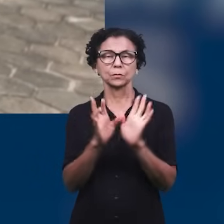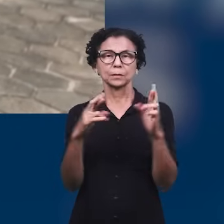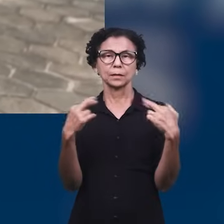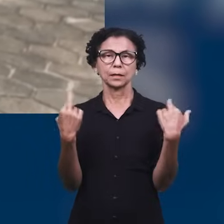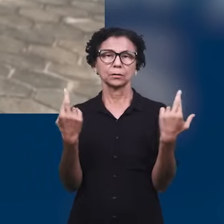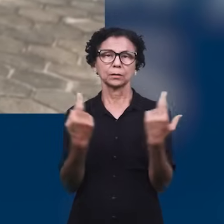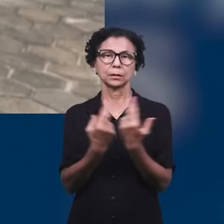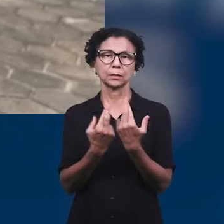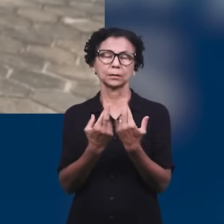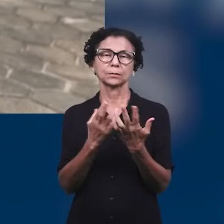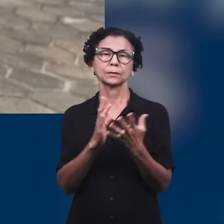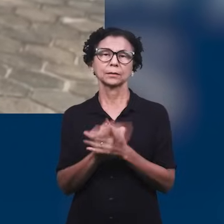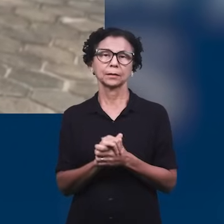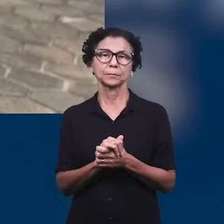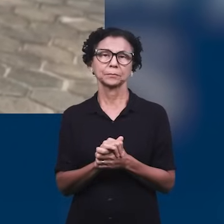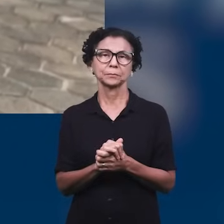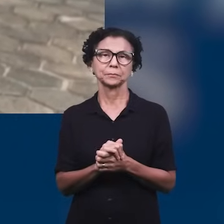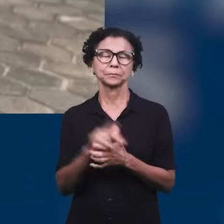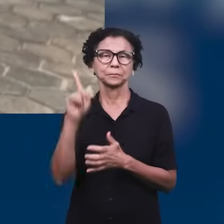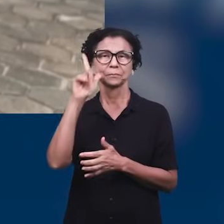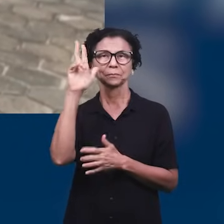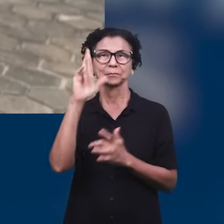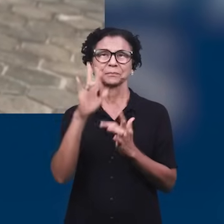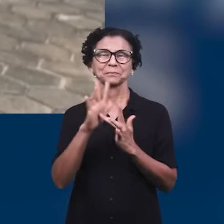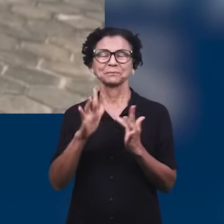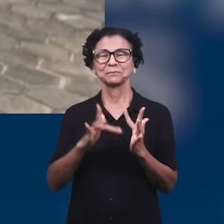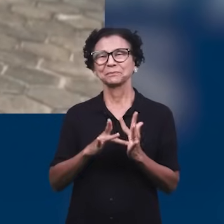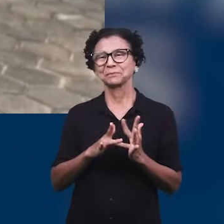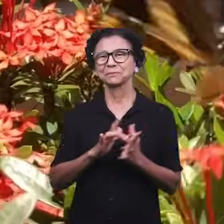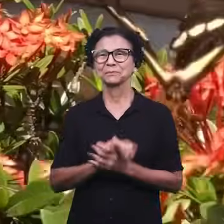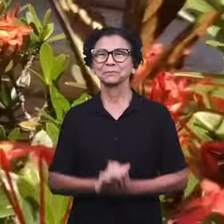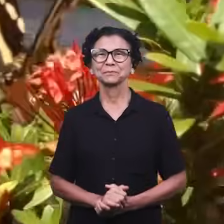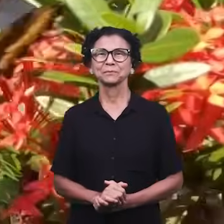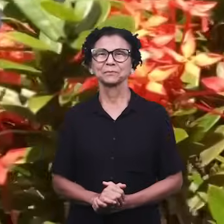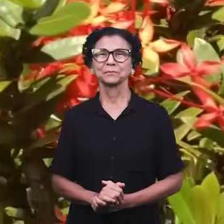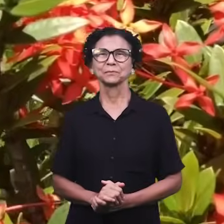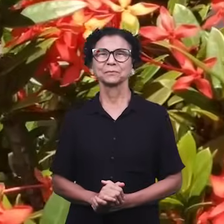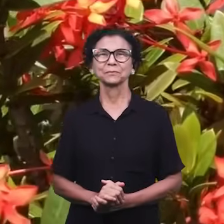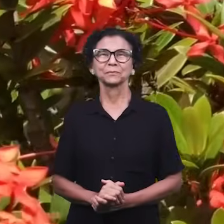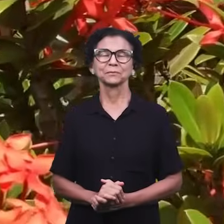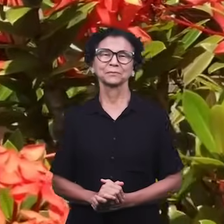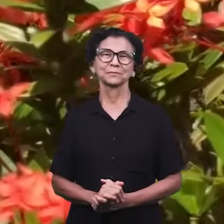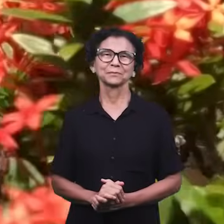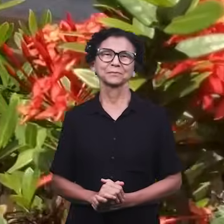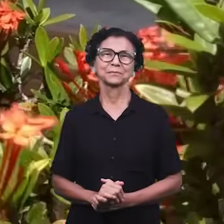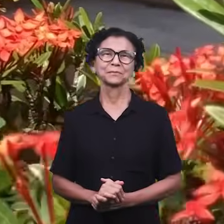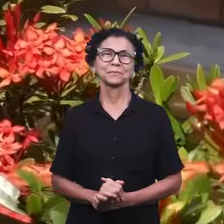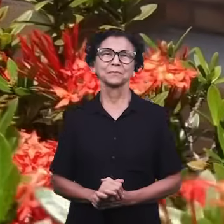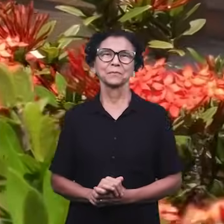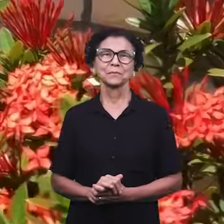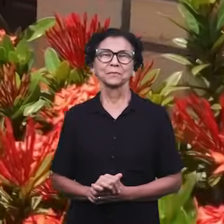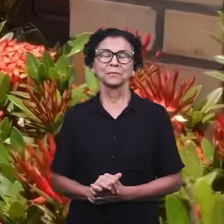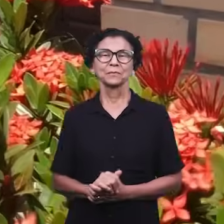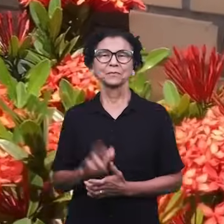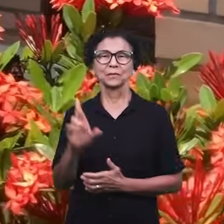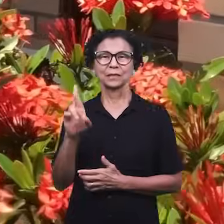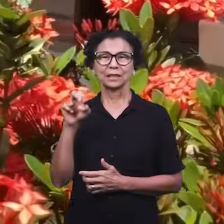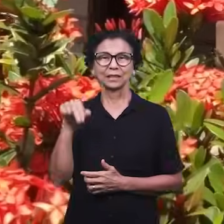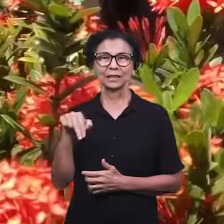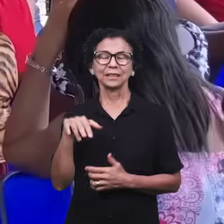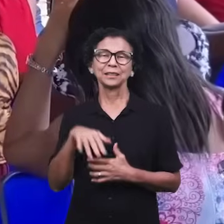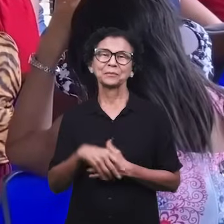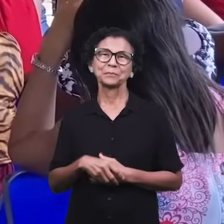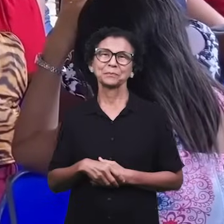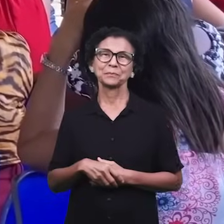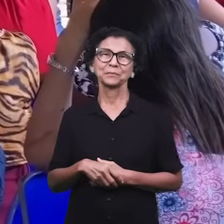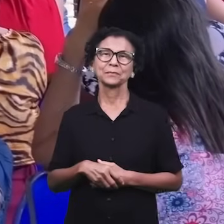com as mídias sociais. A todos a paz do Senhor Jesus. No Rio Grande do Norte, os irmãos também acompanharam o seminário para